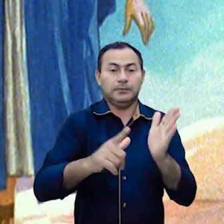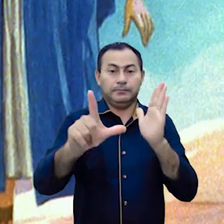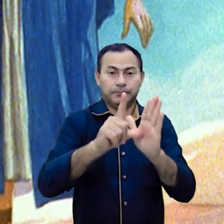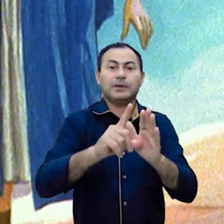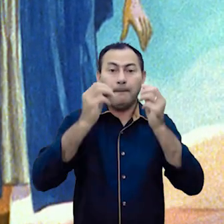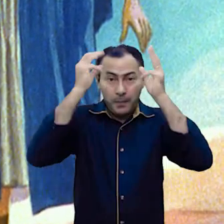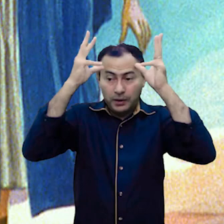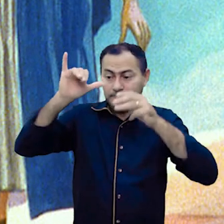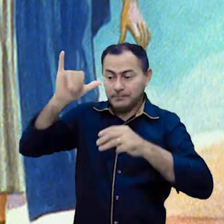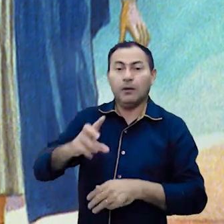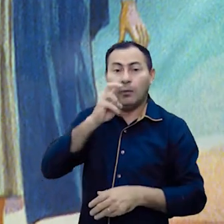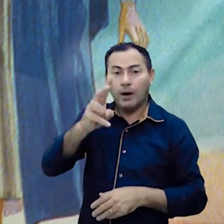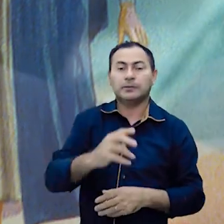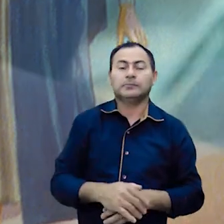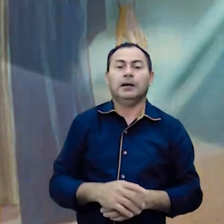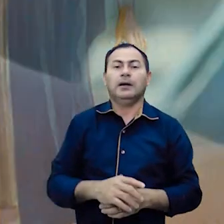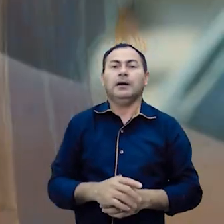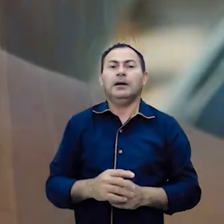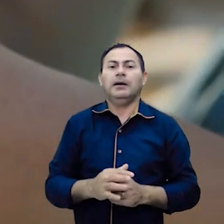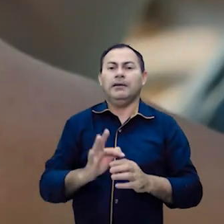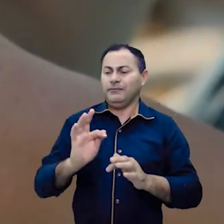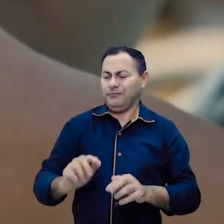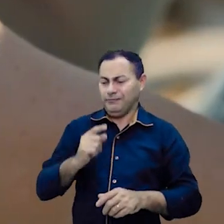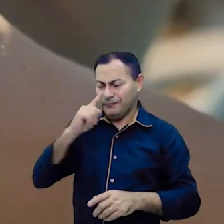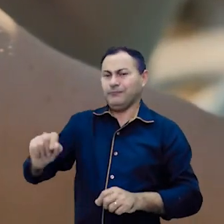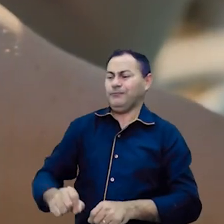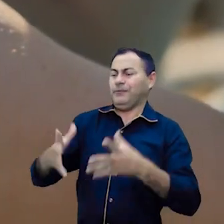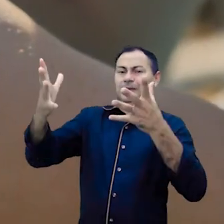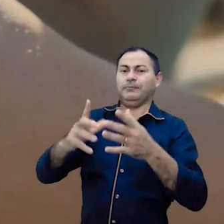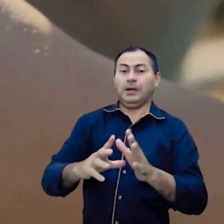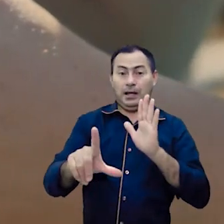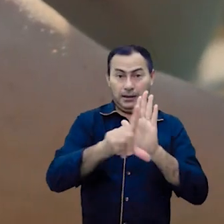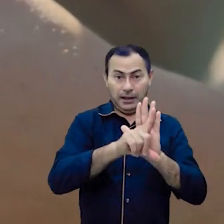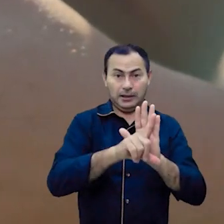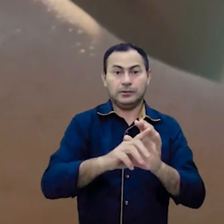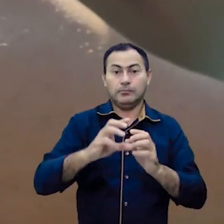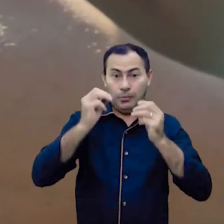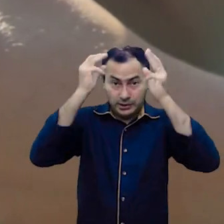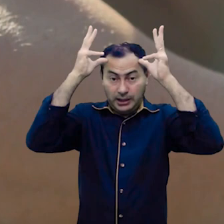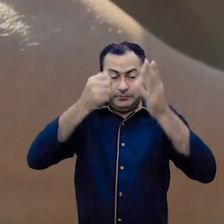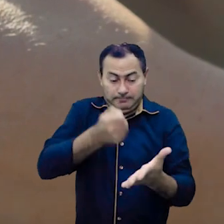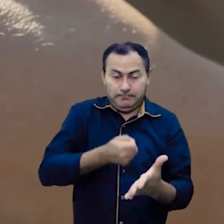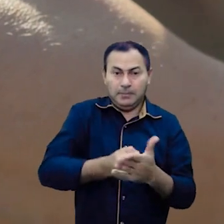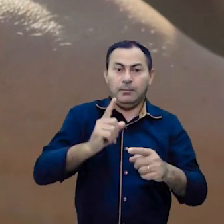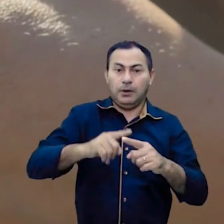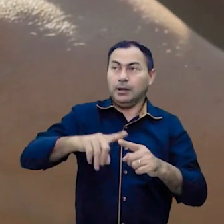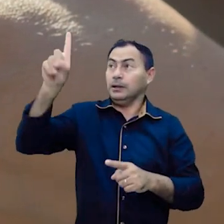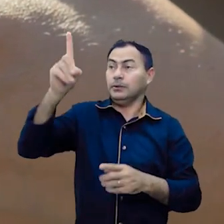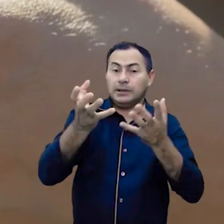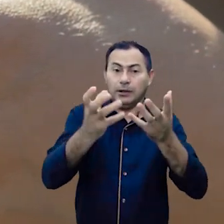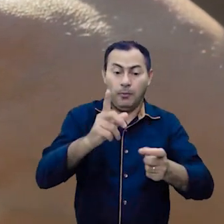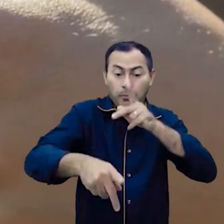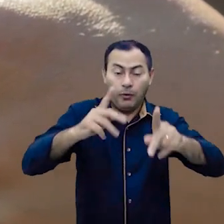no livro de Levítico Moisés também Condena fortemente a fixaria e outras coisas mais além de Moisés era Severa porque